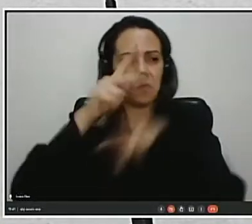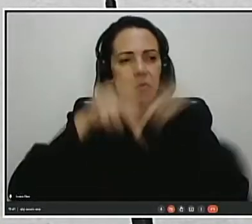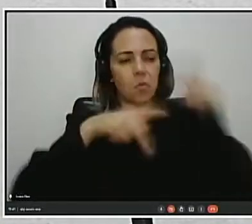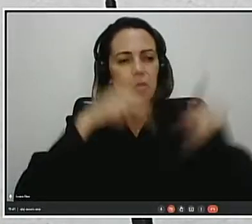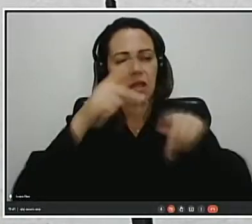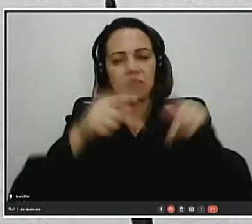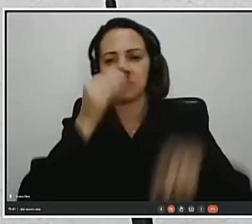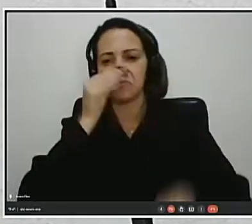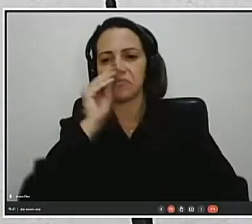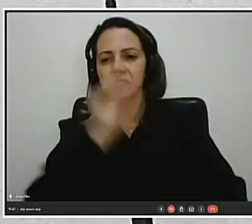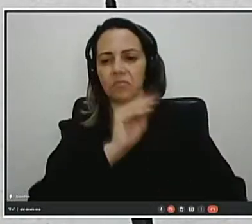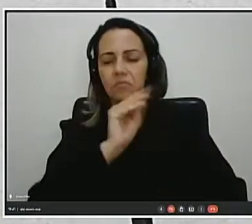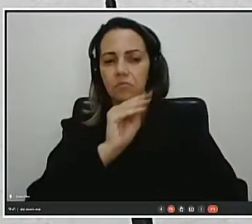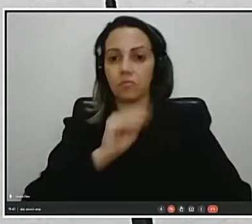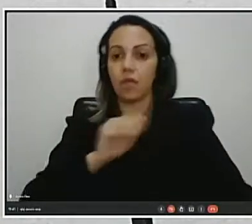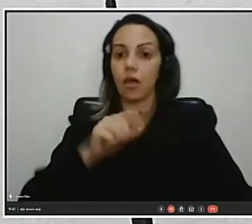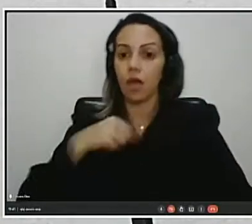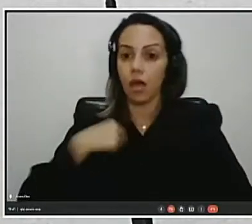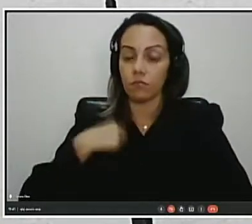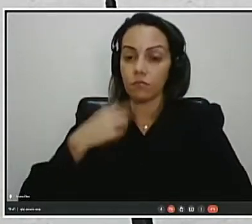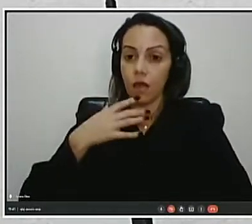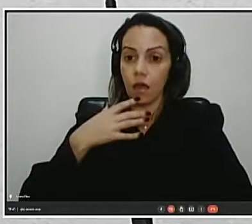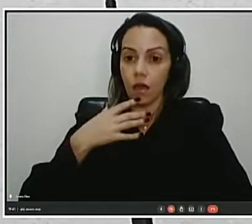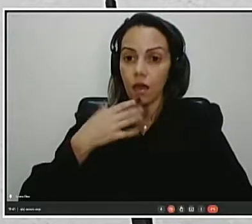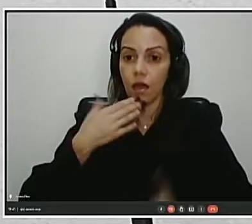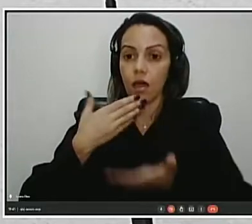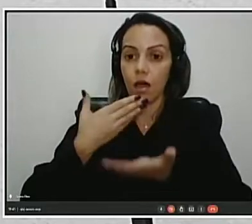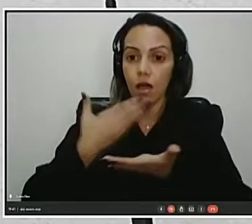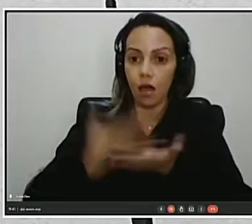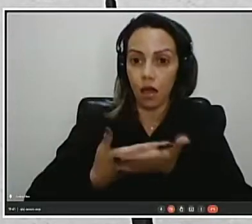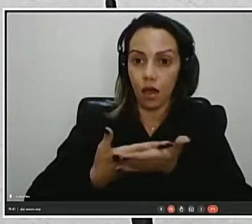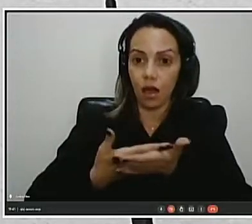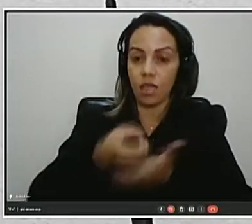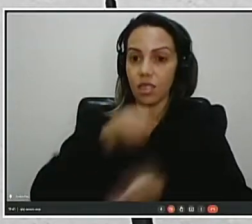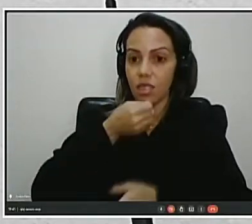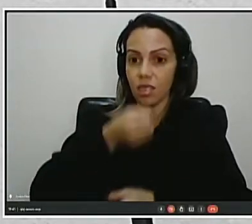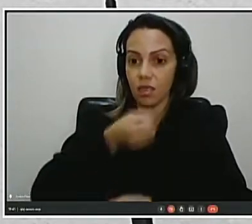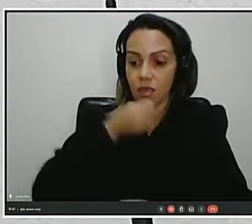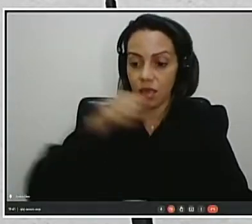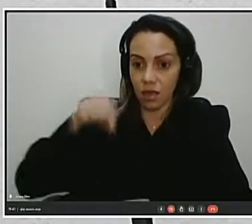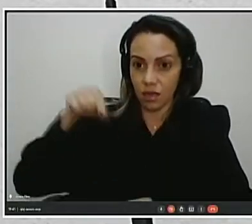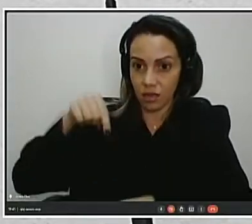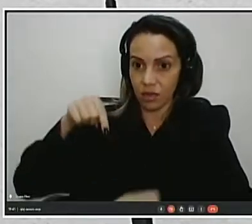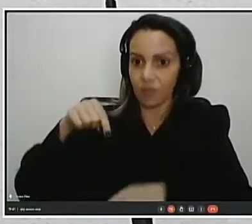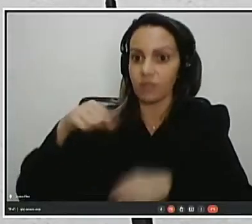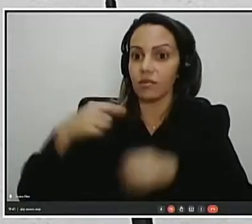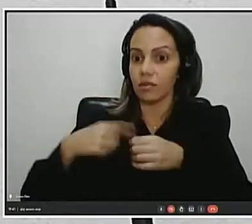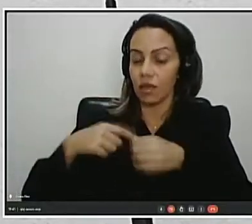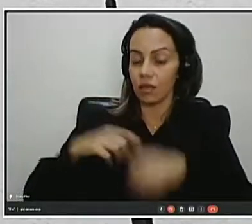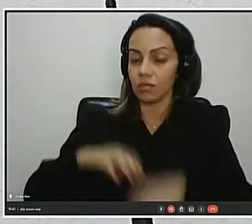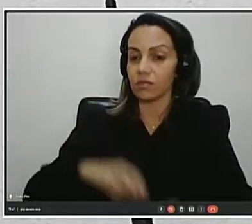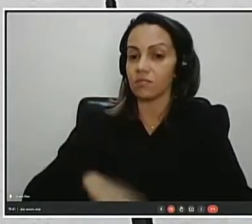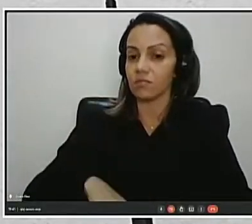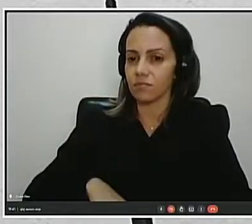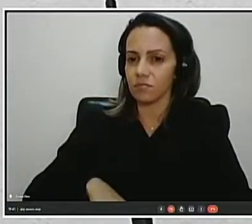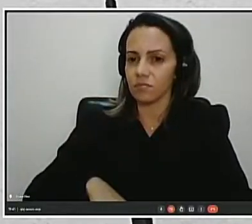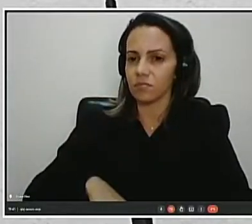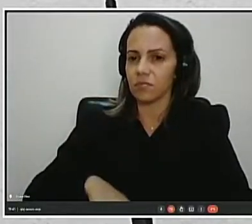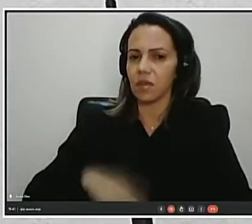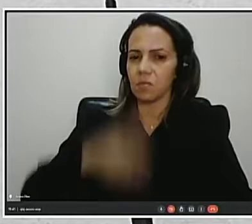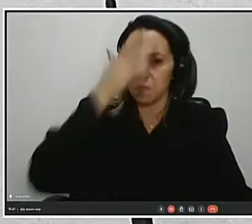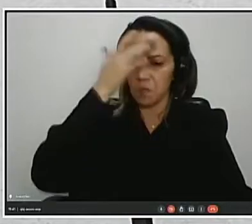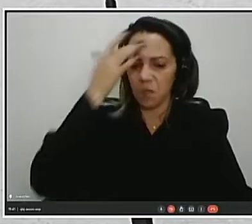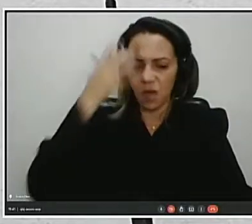deputado e líder do governo da Assembleia Legislativa em algumas rádios aqui da cidade. Ele, inconformado com as